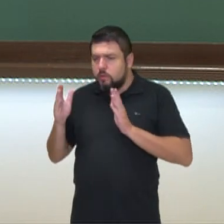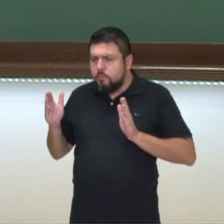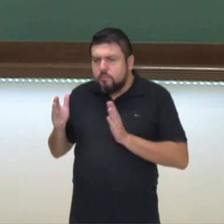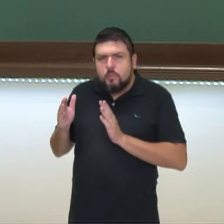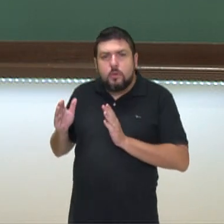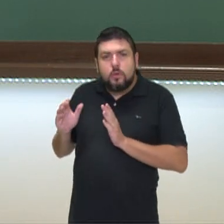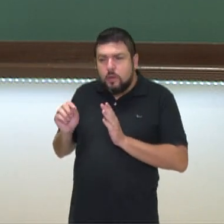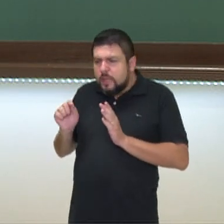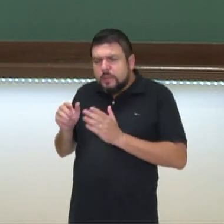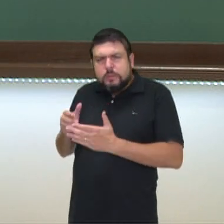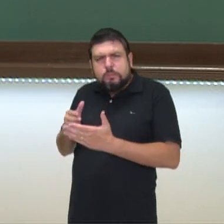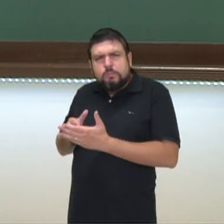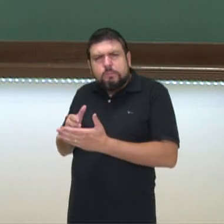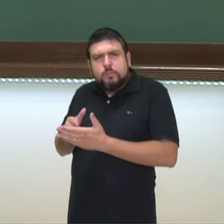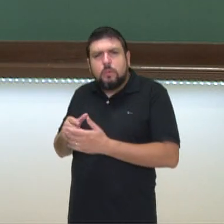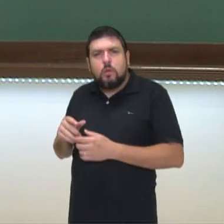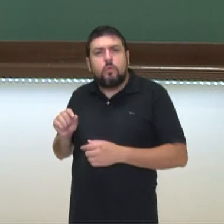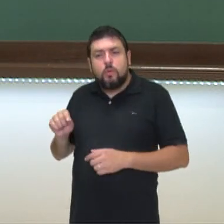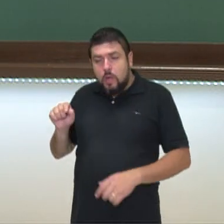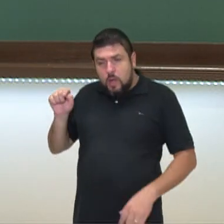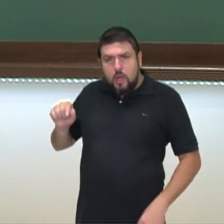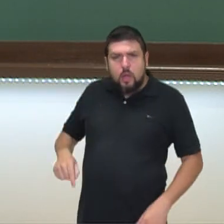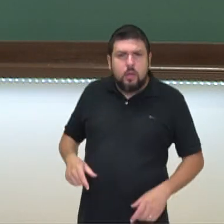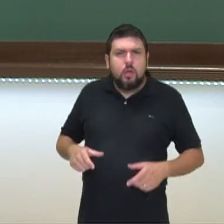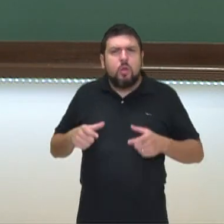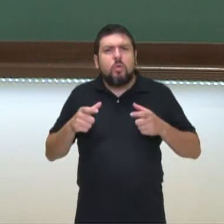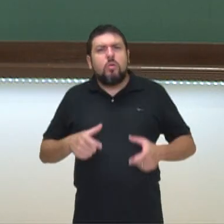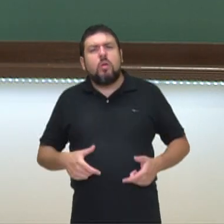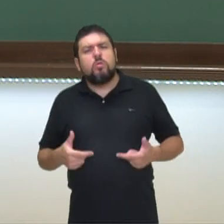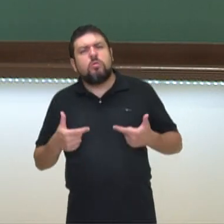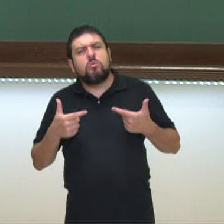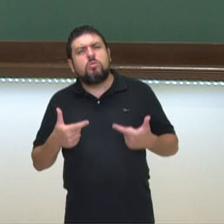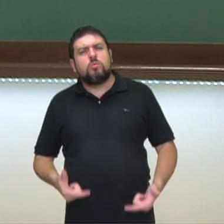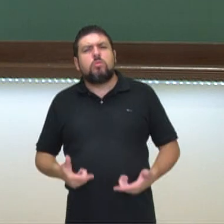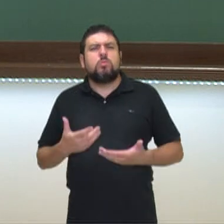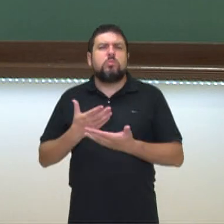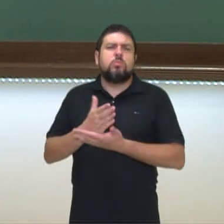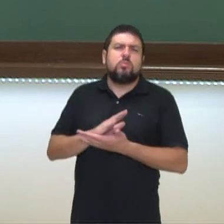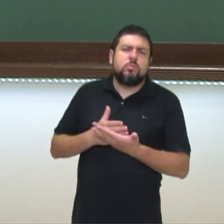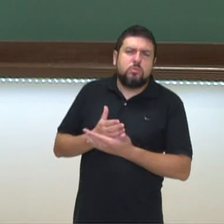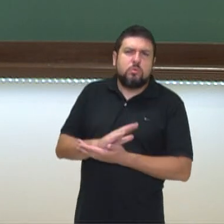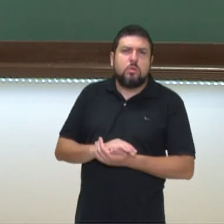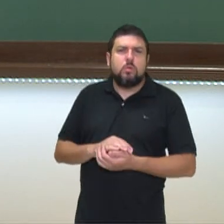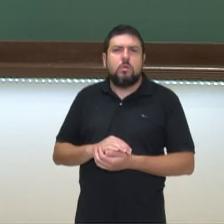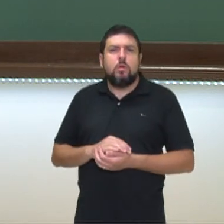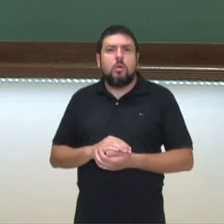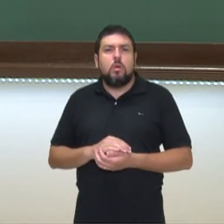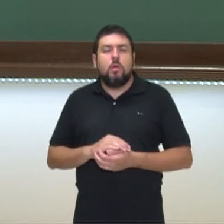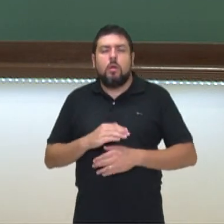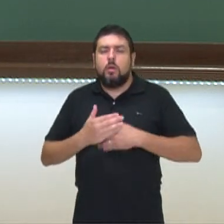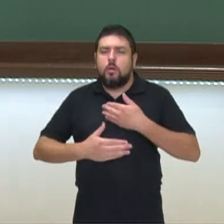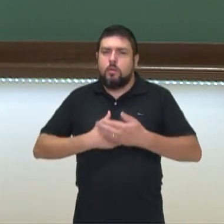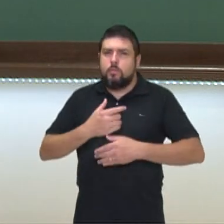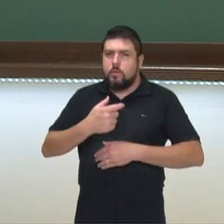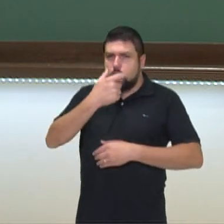na opinião dele, muito restrito, muito chato, por isso que ele era inquieto. E ele mudou de ideia, lembrando, né?